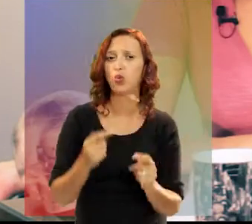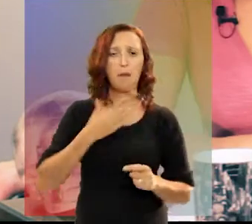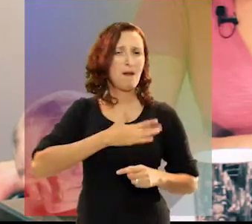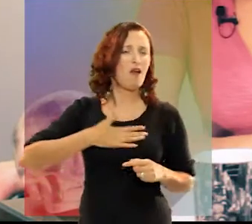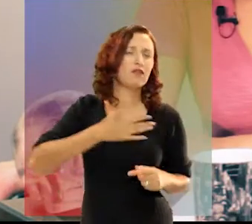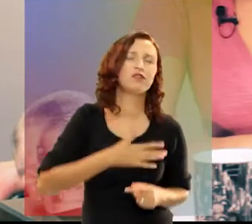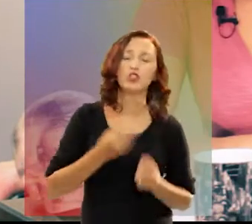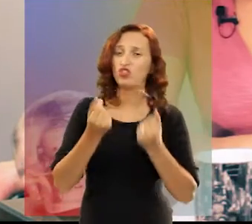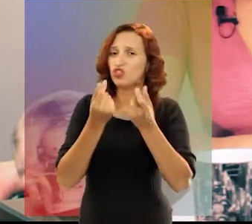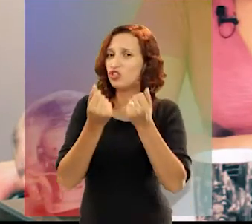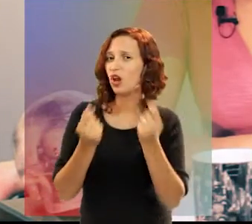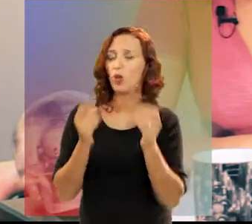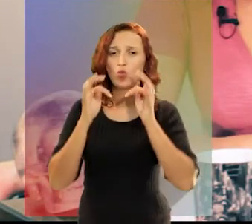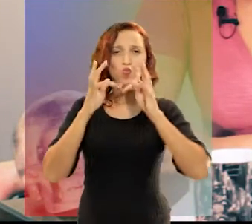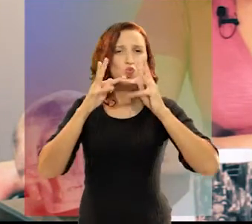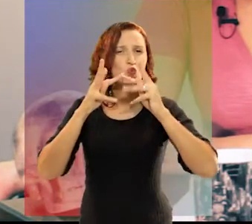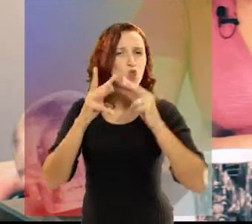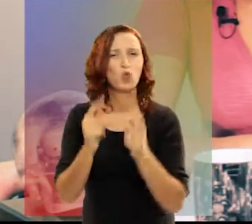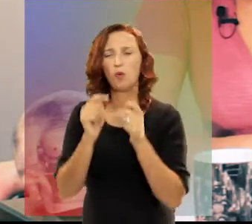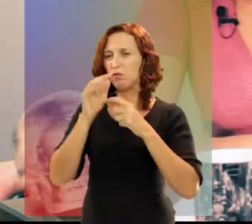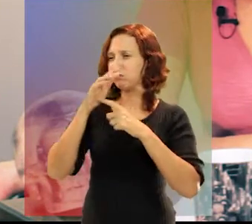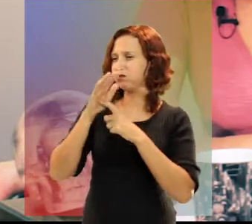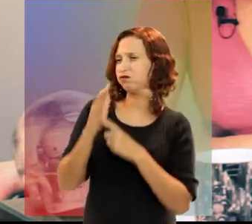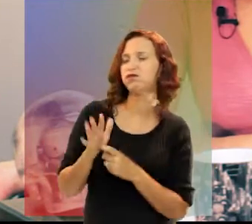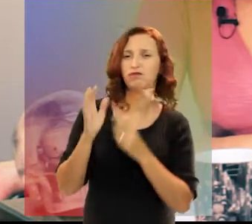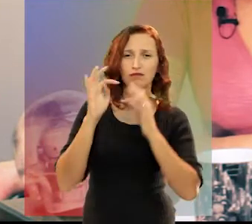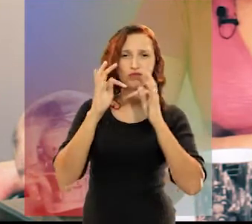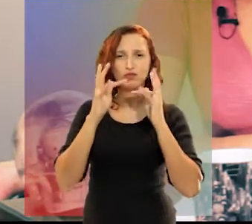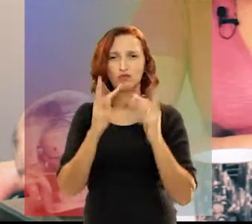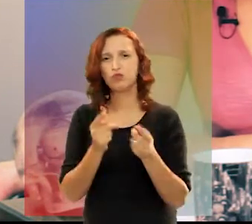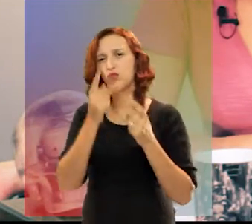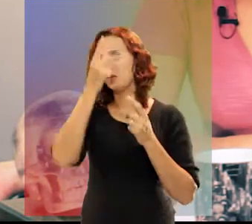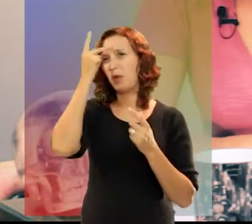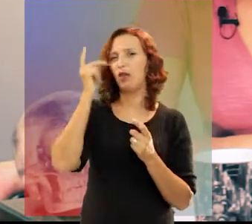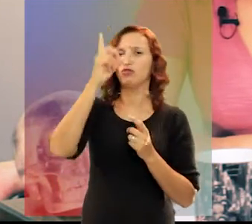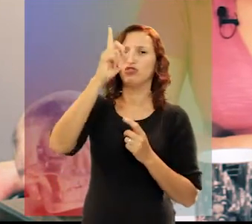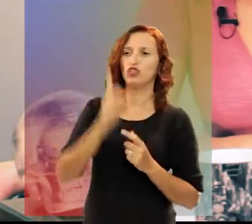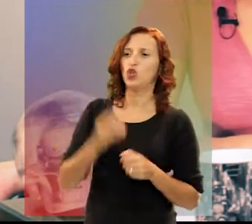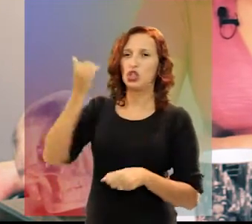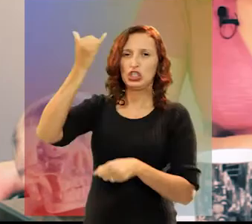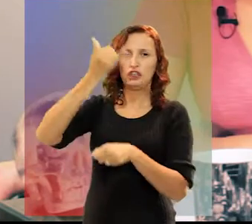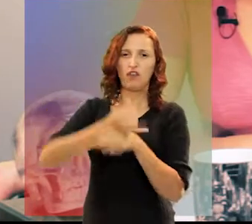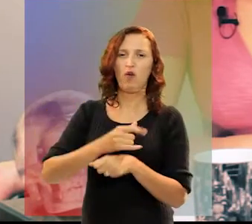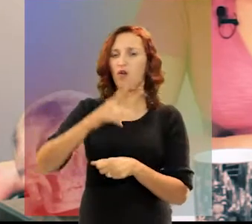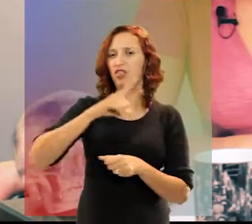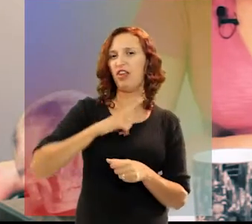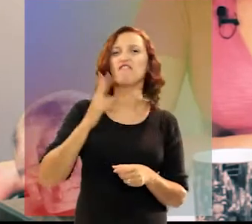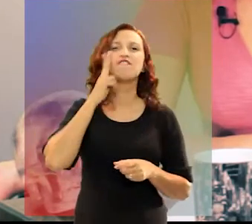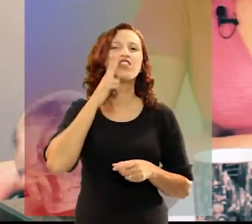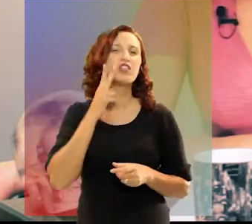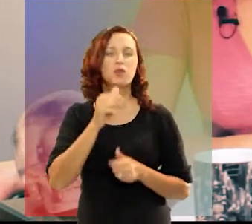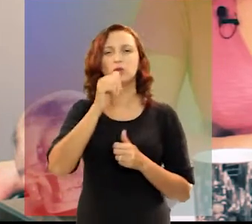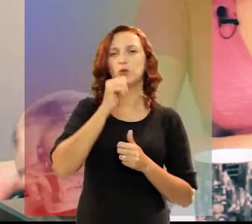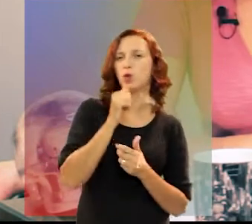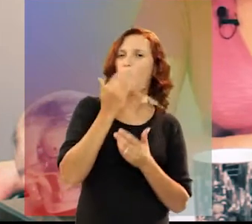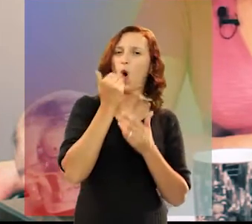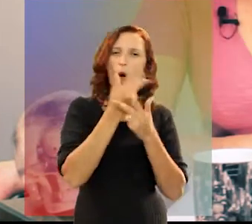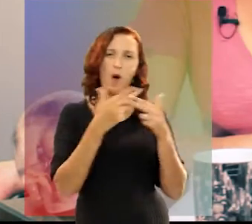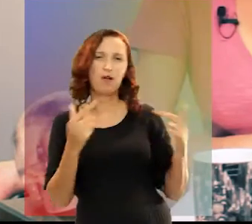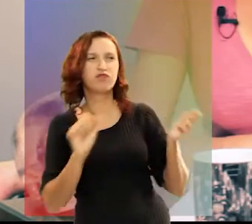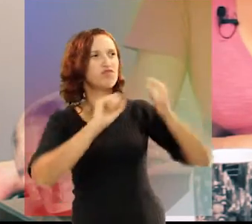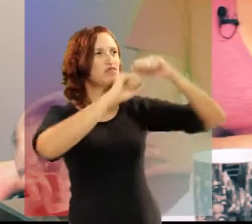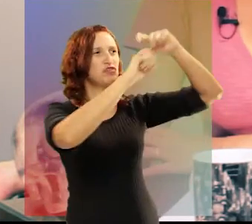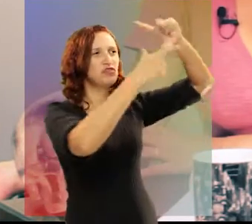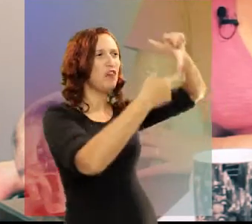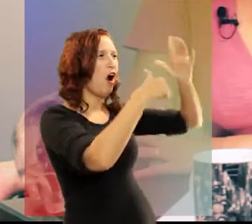dinheiro, eles têm os prazeres, eles têm os poderes, carregamentos que vão direto pro chanceler, direto pra diretoria maioria, né? E aí lá tem manteiga, vinho, bebida, coisas,